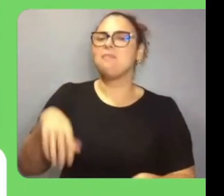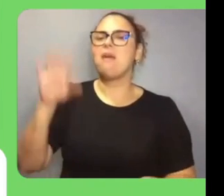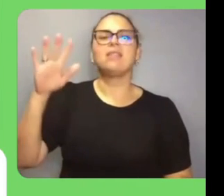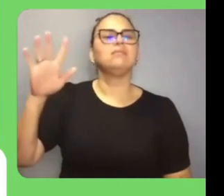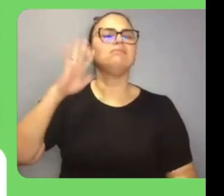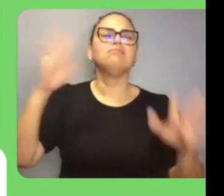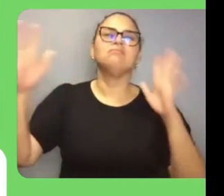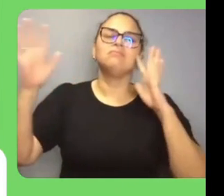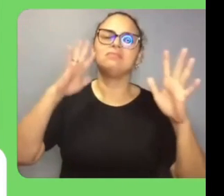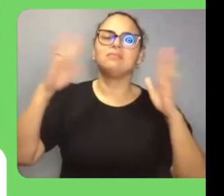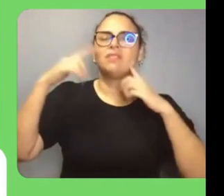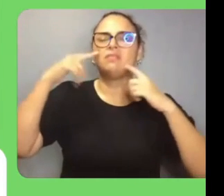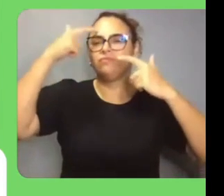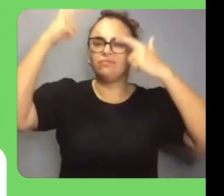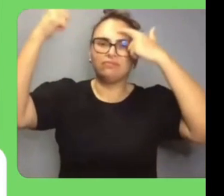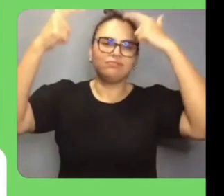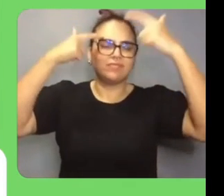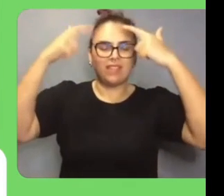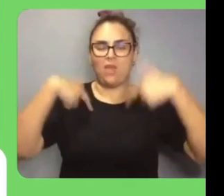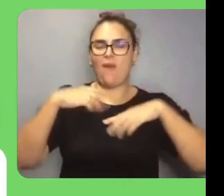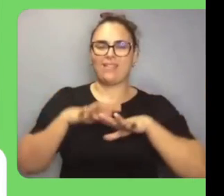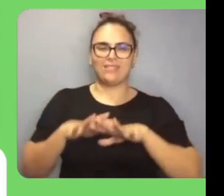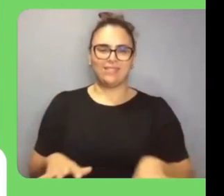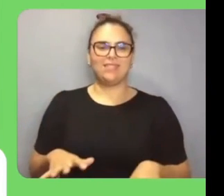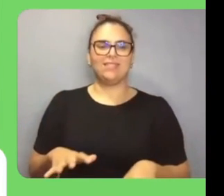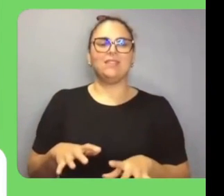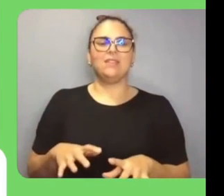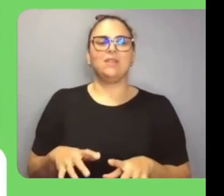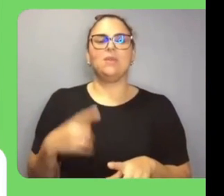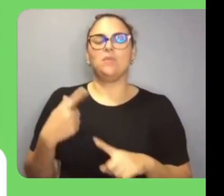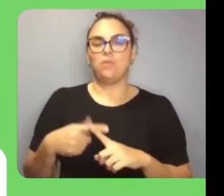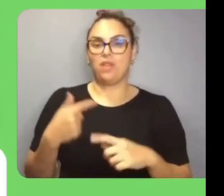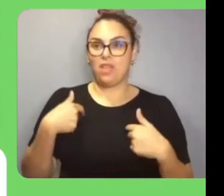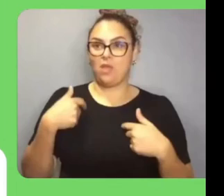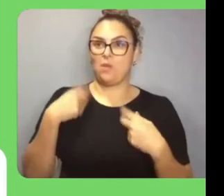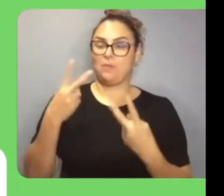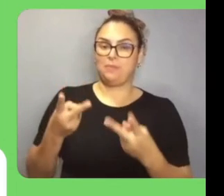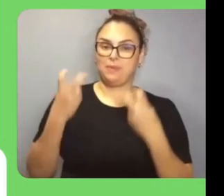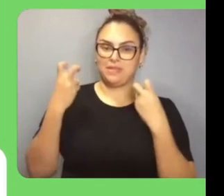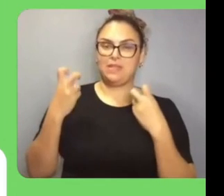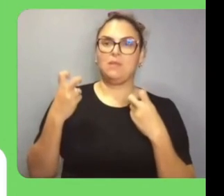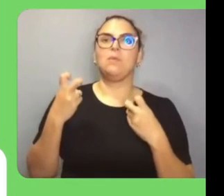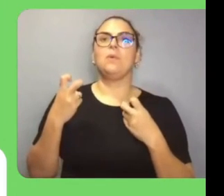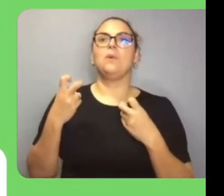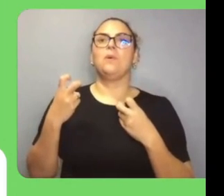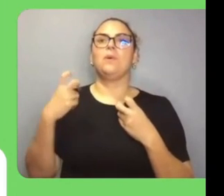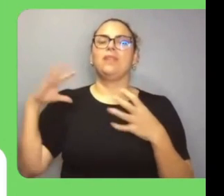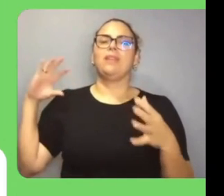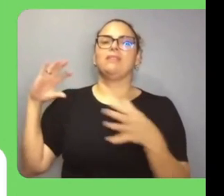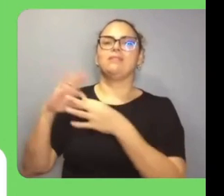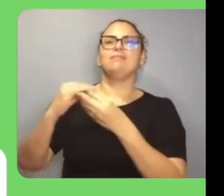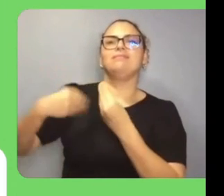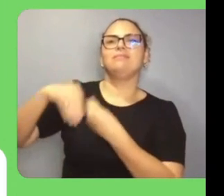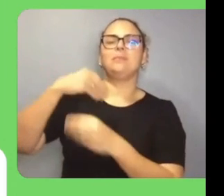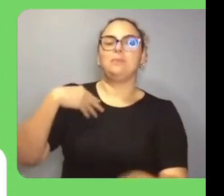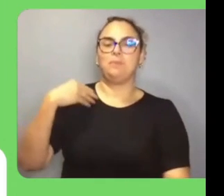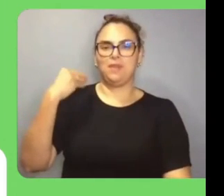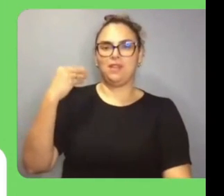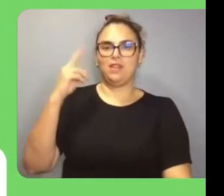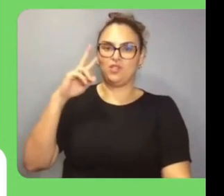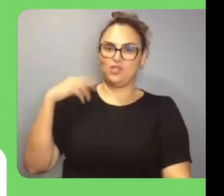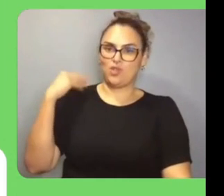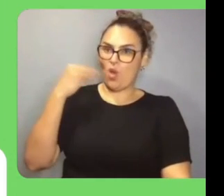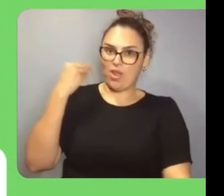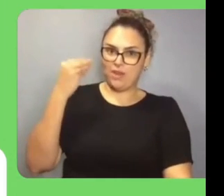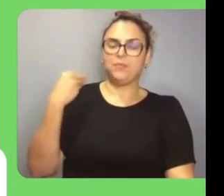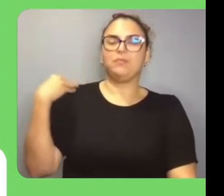sei que eu sou muito repetitiva nisso, mas é que eu olho muito com a minha história. Tipo, se eu tivesse, em algum momento, sido